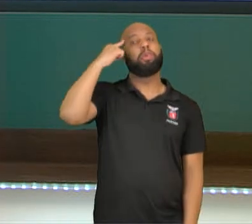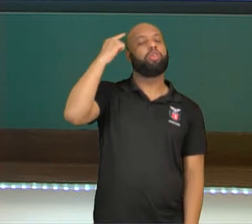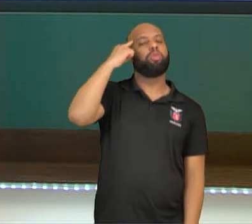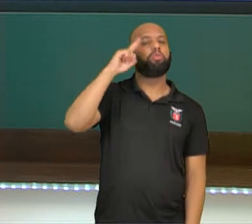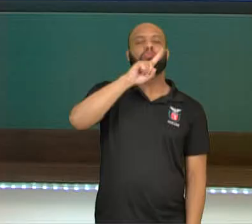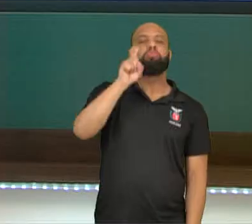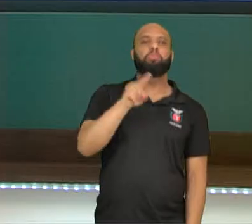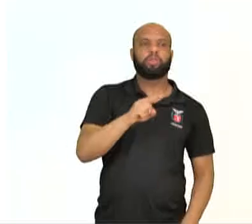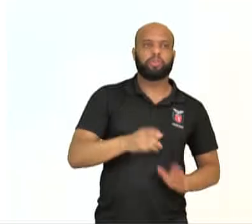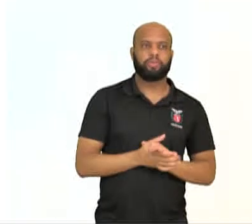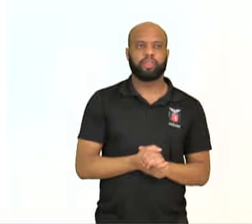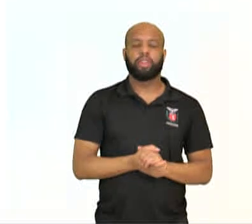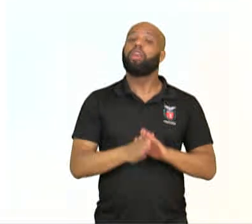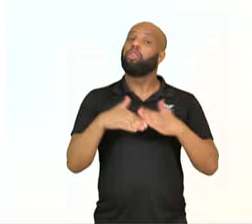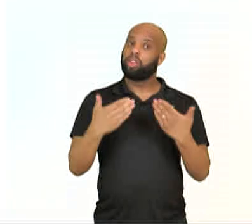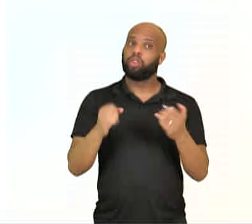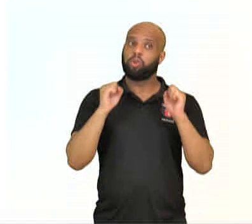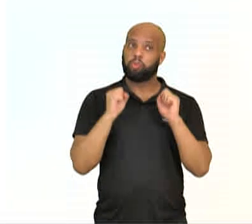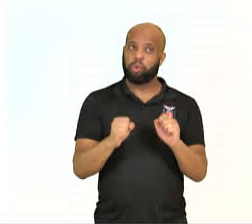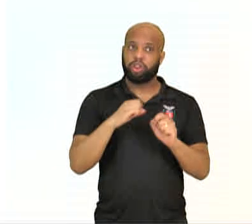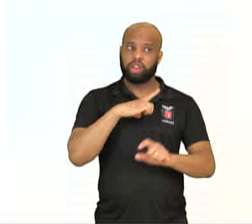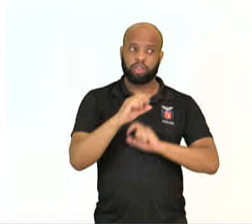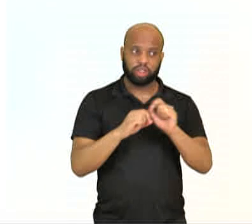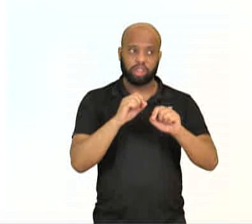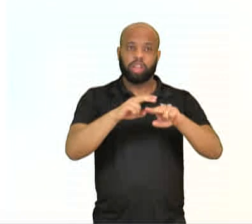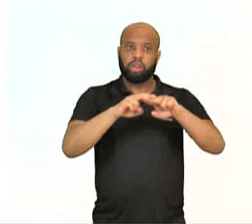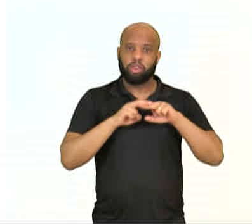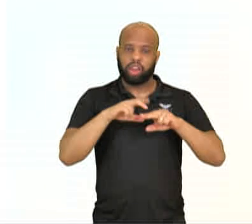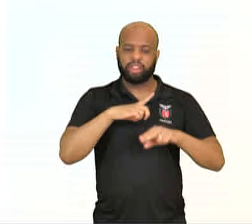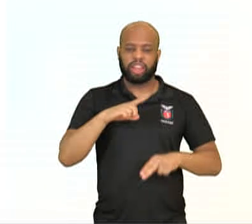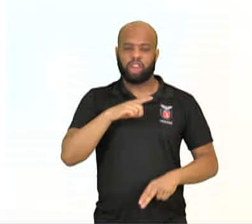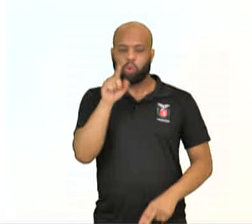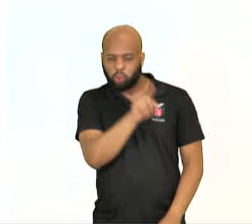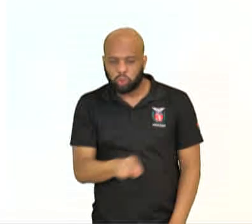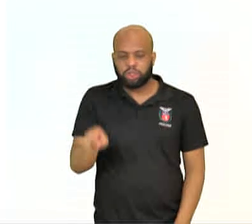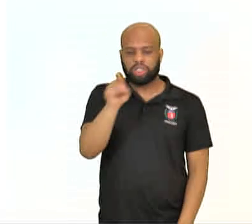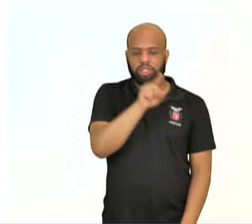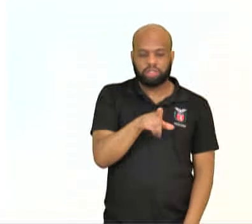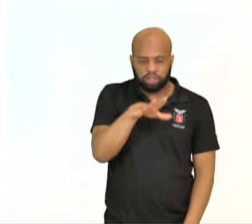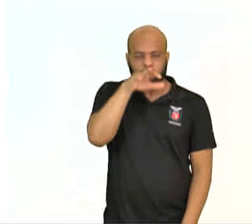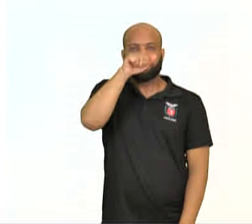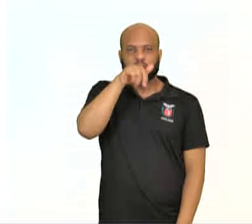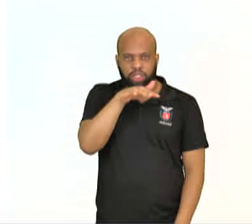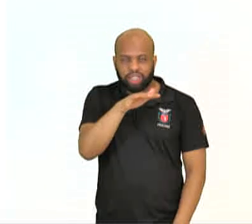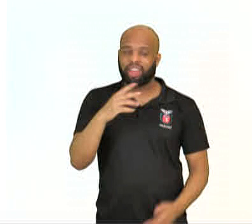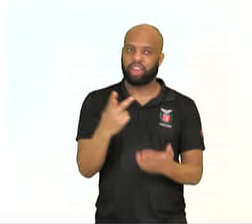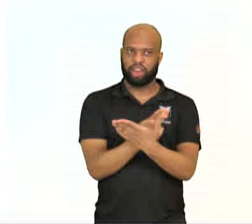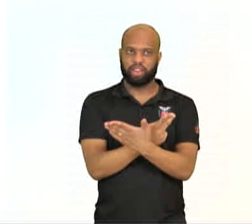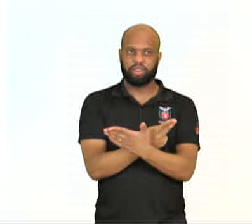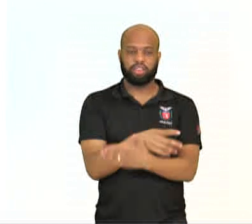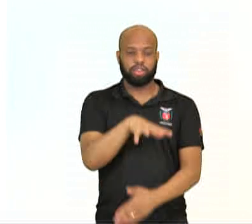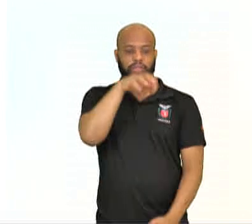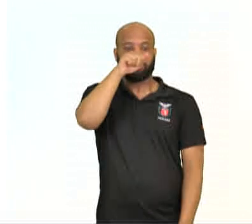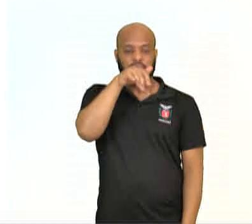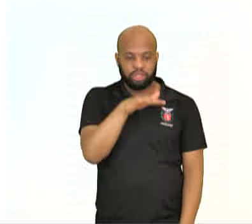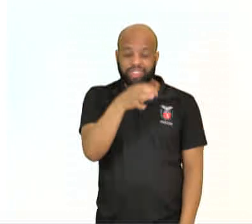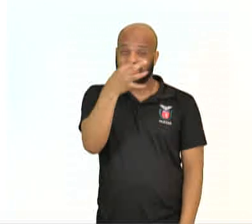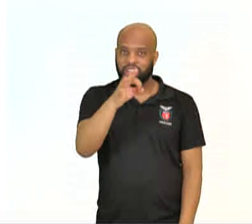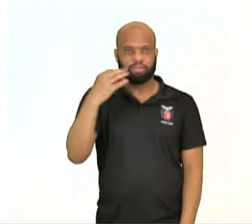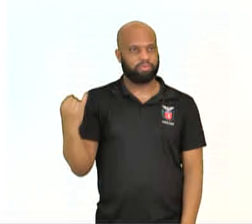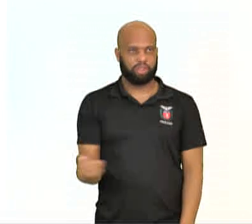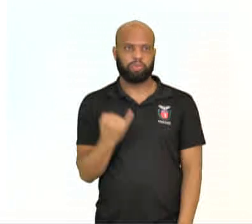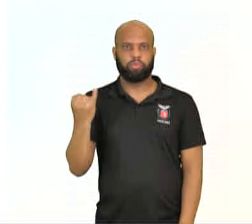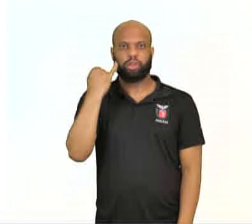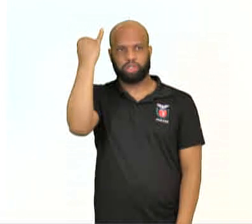fosse? Saiba que pode ter sido em função de um ciclo de respiração errado. A respiração correta sempre é muito